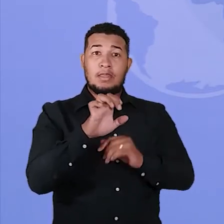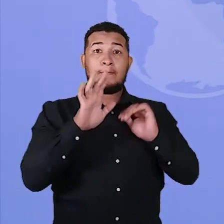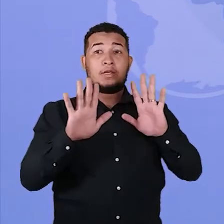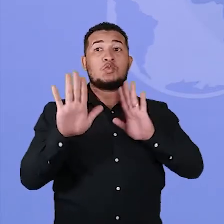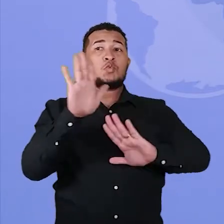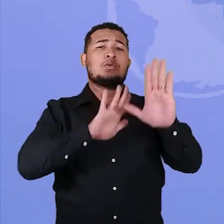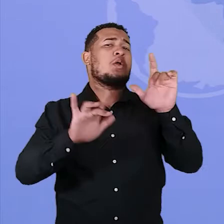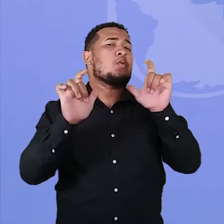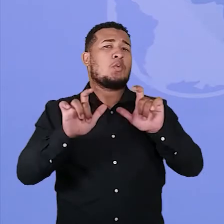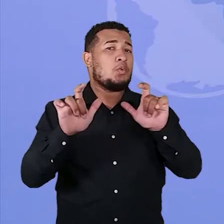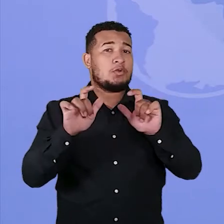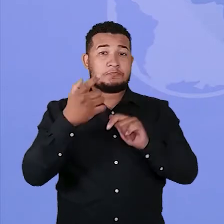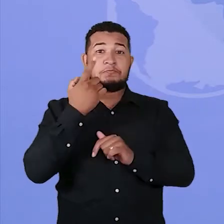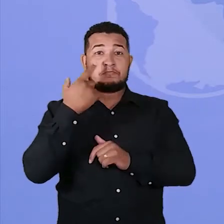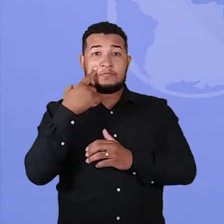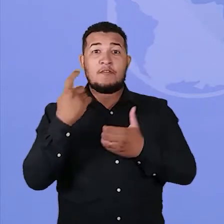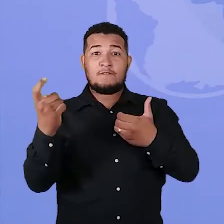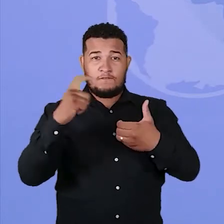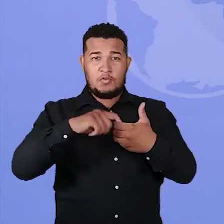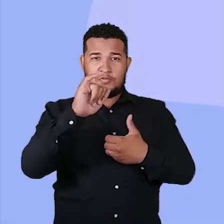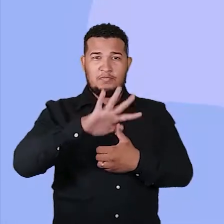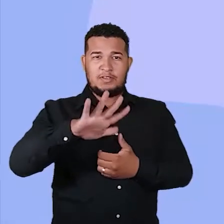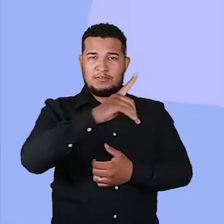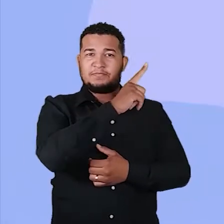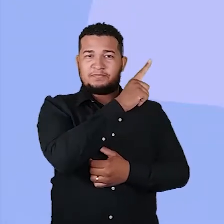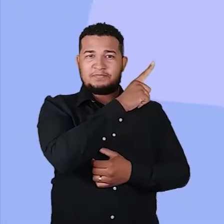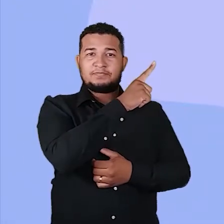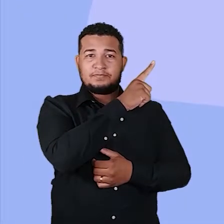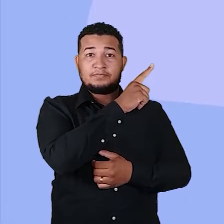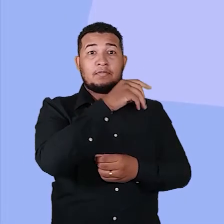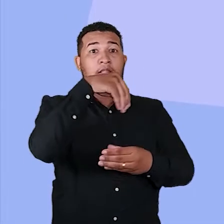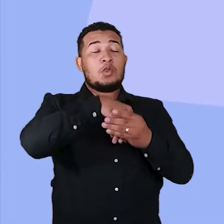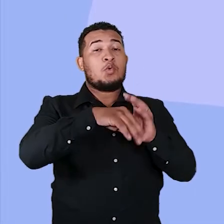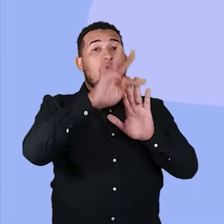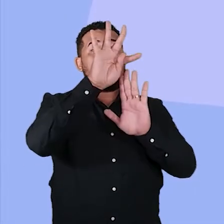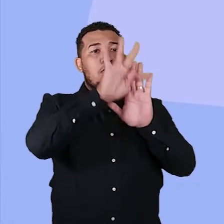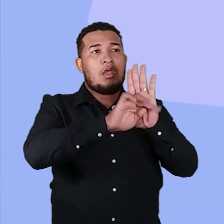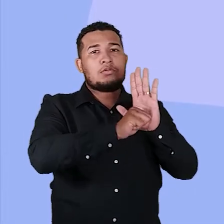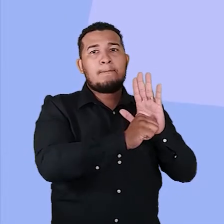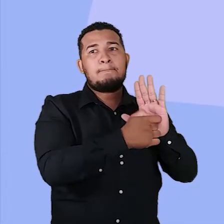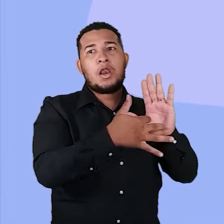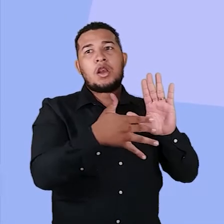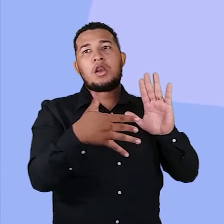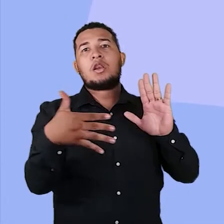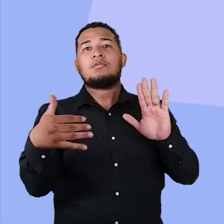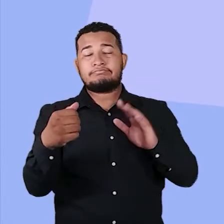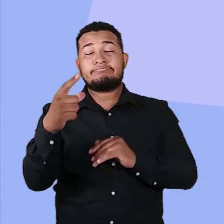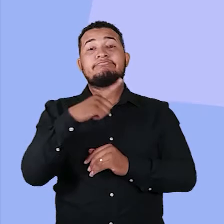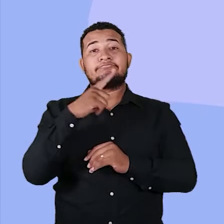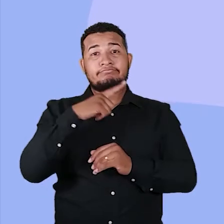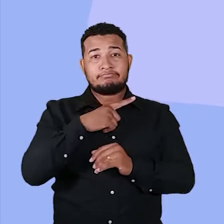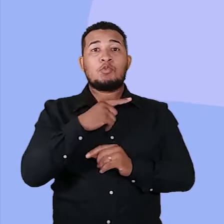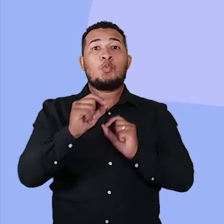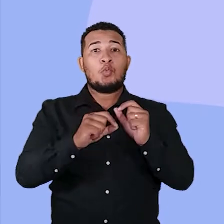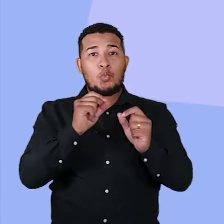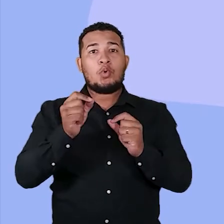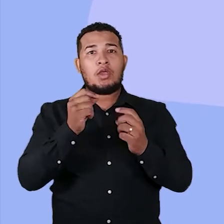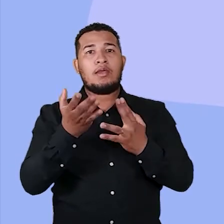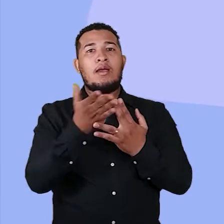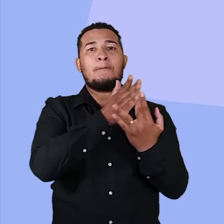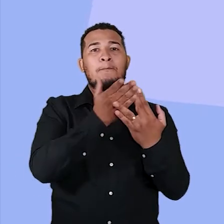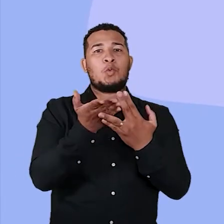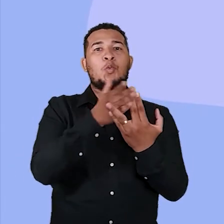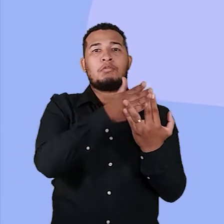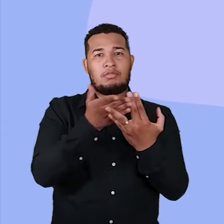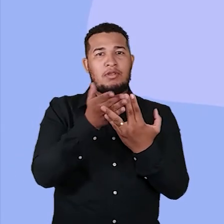tomar cuidado? Nisso aqui, ó, volta comigo no slide. Nos textos diversos, a ambiguidade